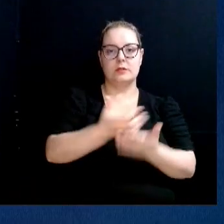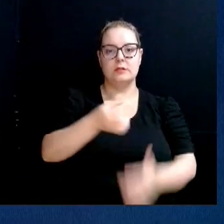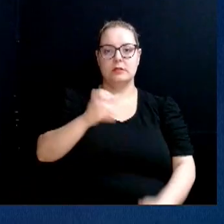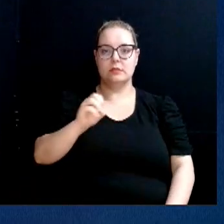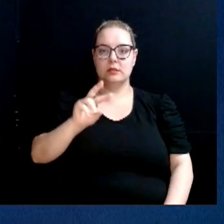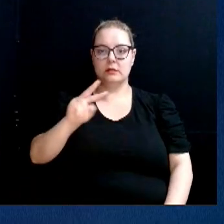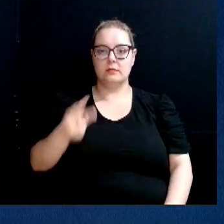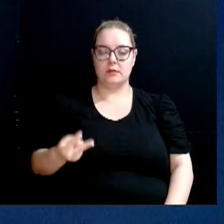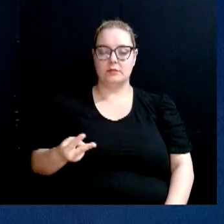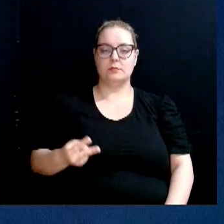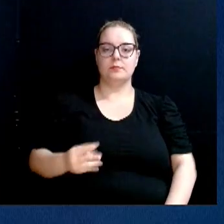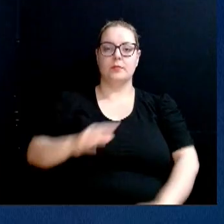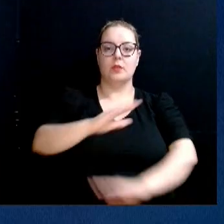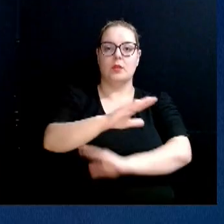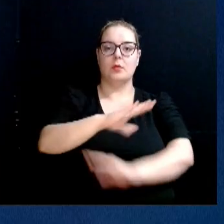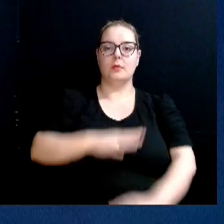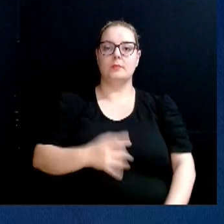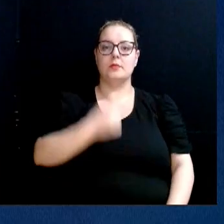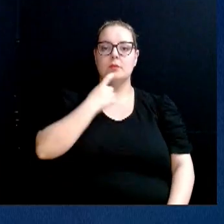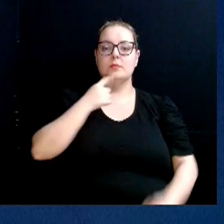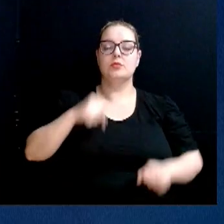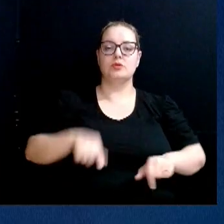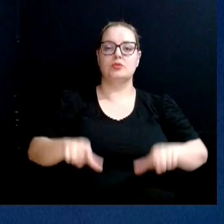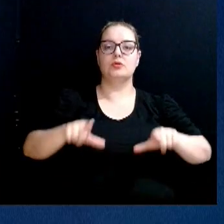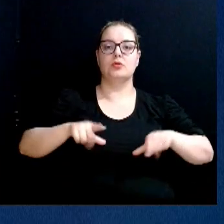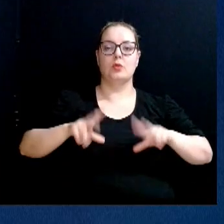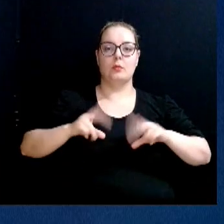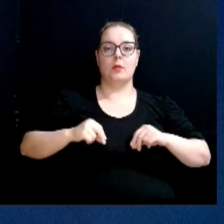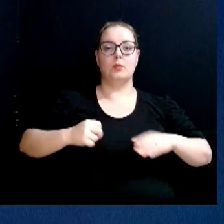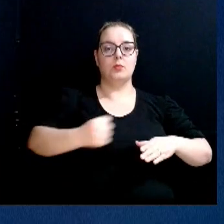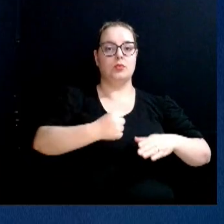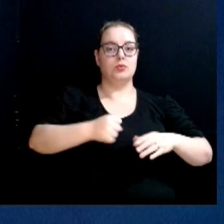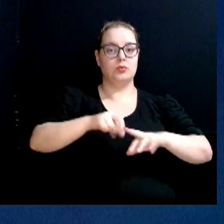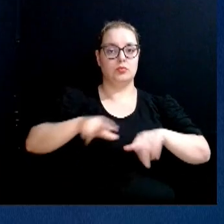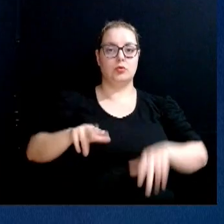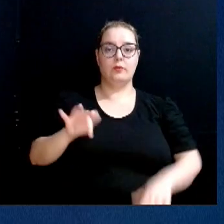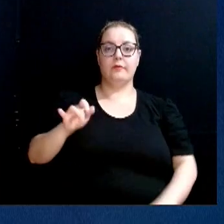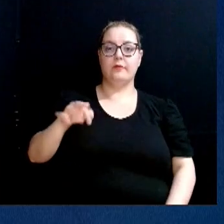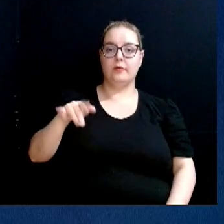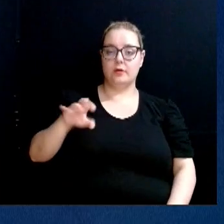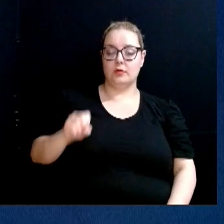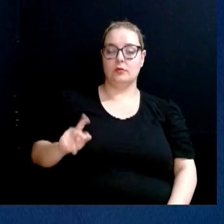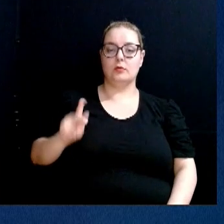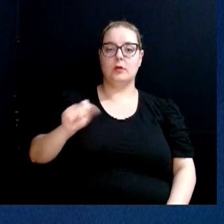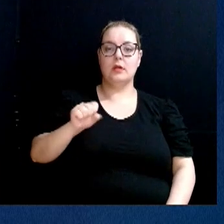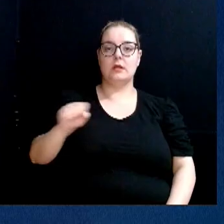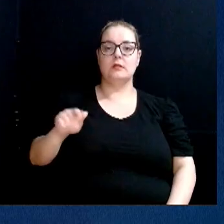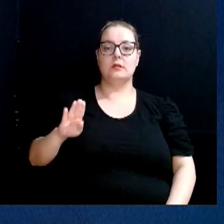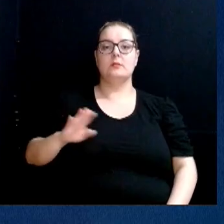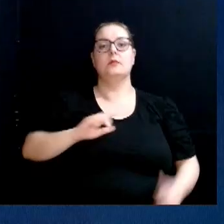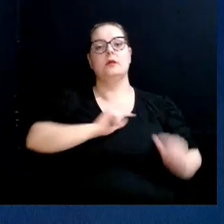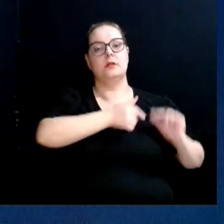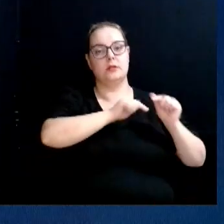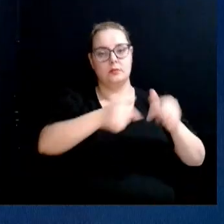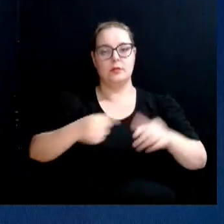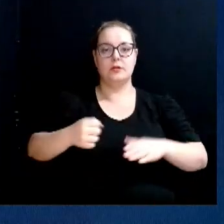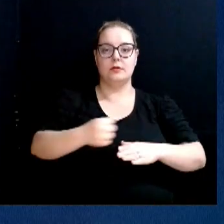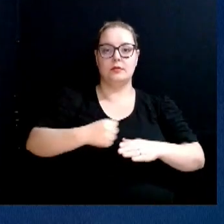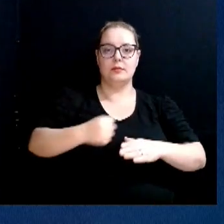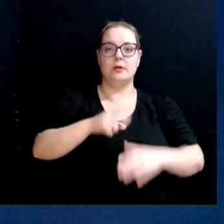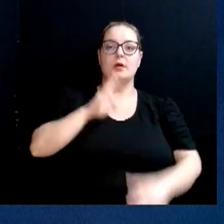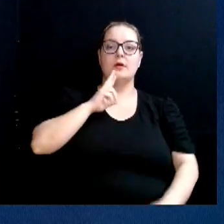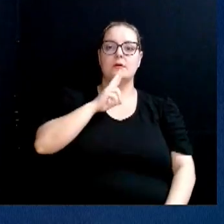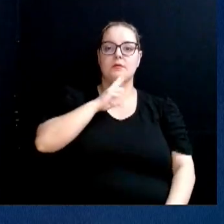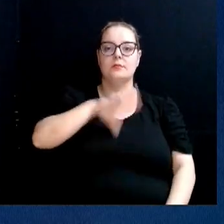Câmara de Campinas concede diploma de mérito gastronômico Fernando Kassab a tradicional restaurante da cidade. Em mais